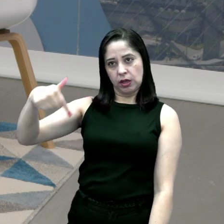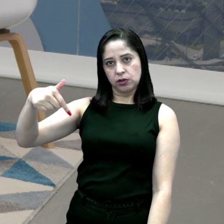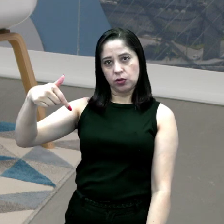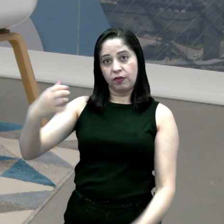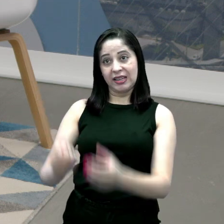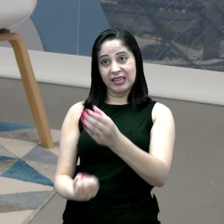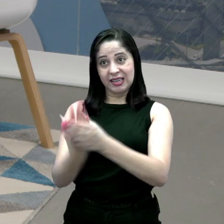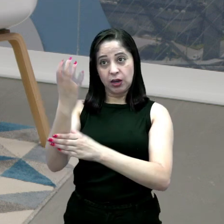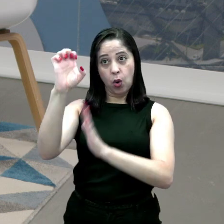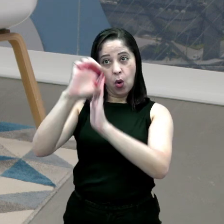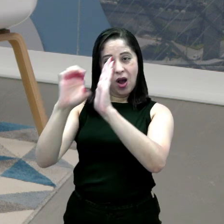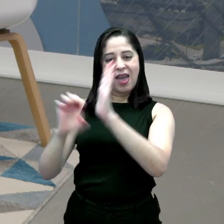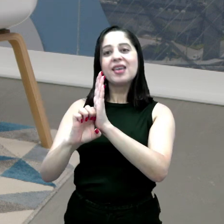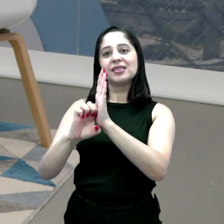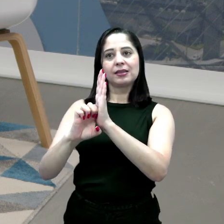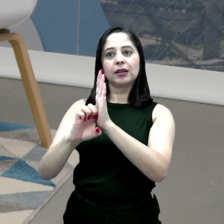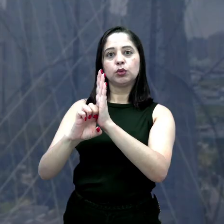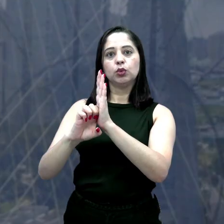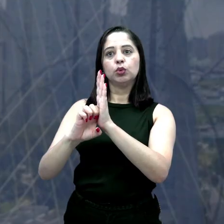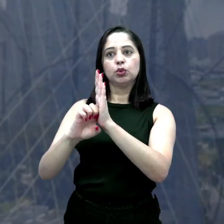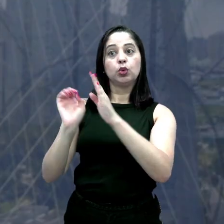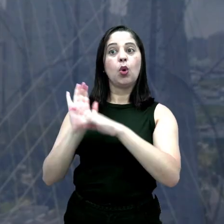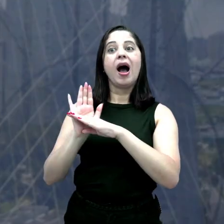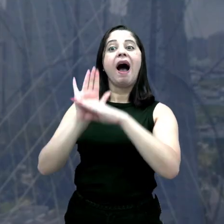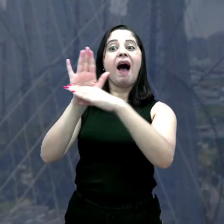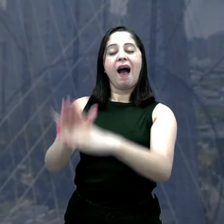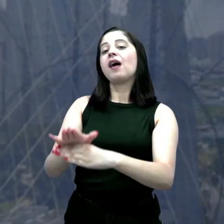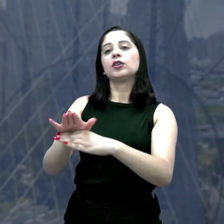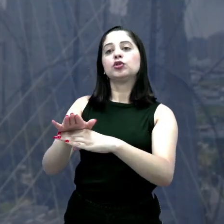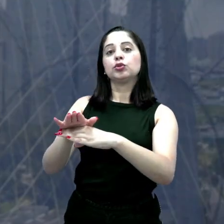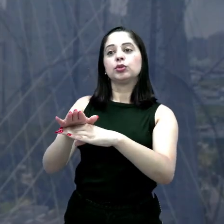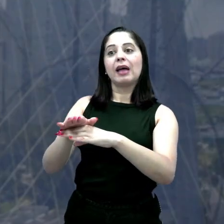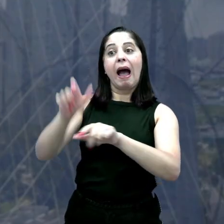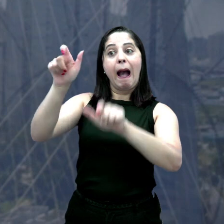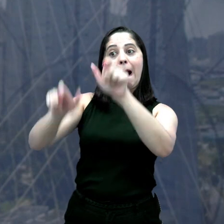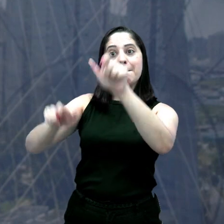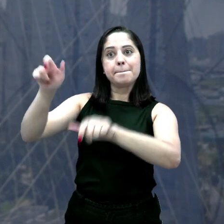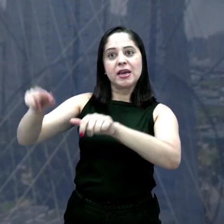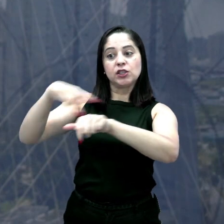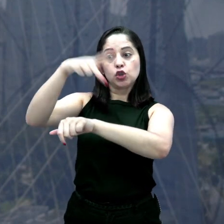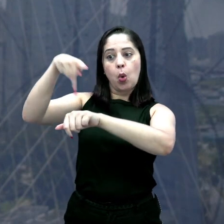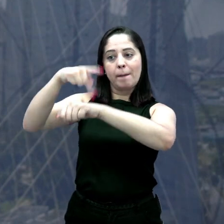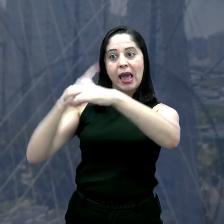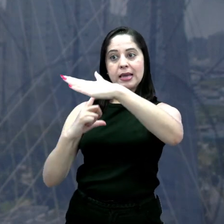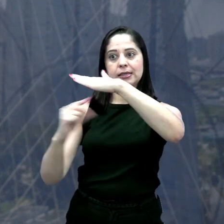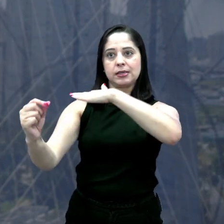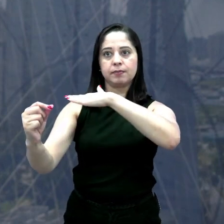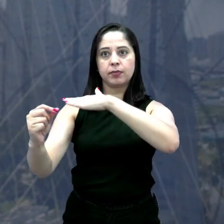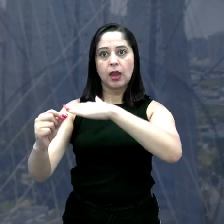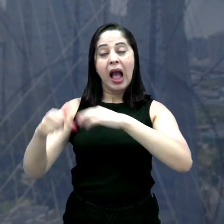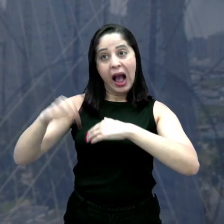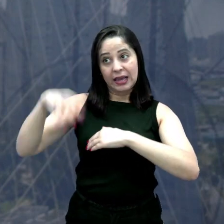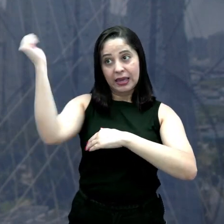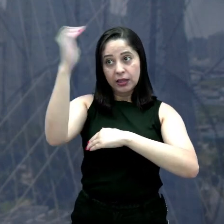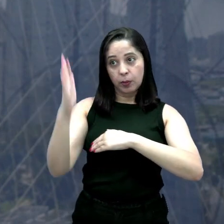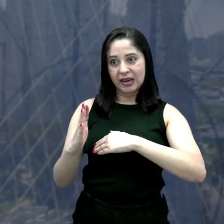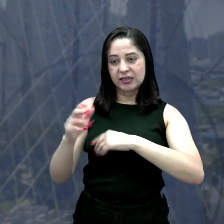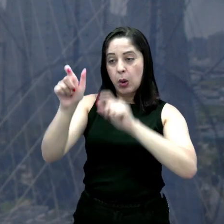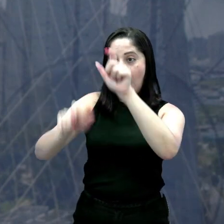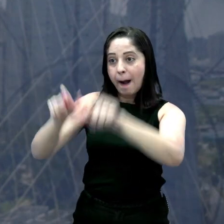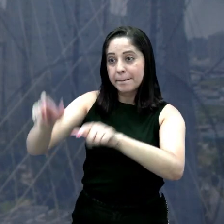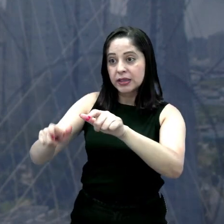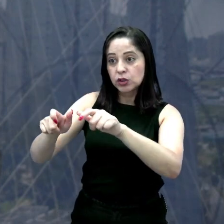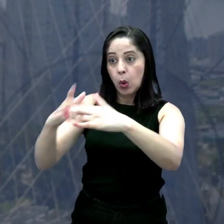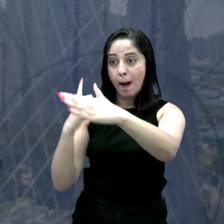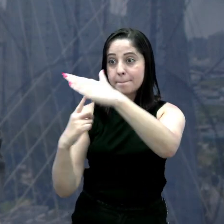Estatuto dos Refugiados. Então, hoje o Brasil é uma pátria que abraça os refugiados. Qualquer